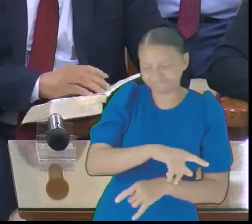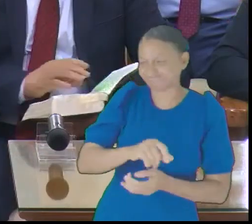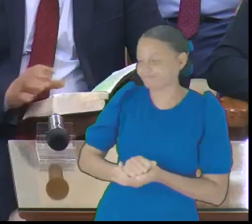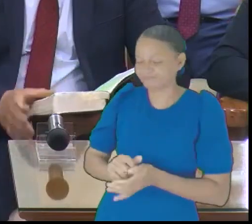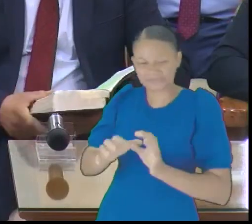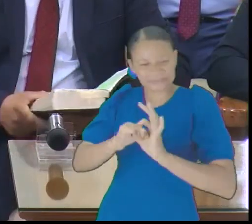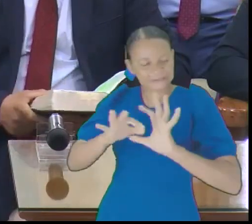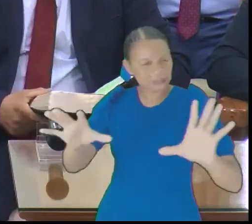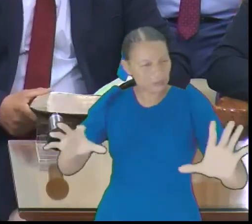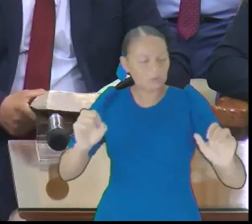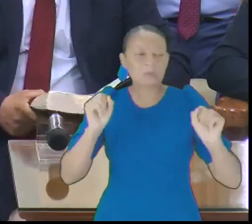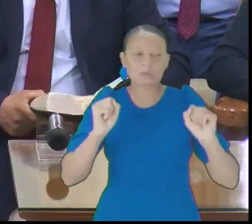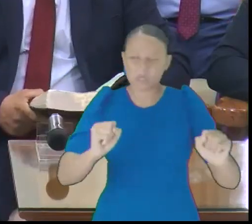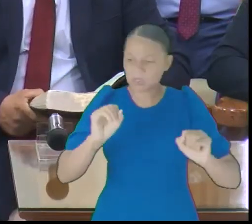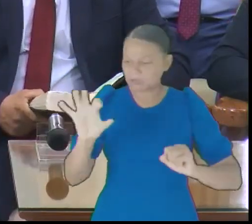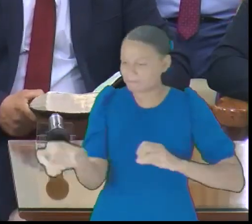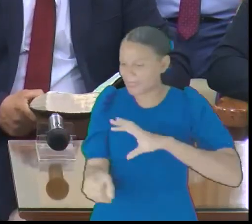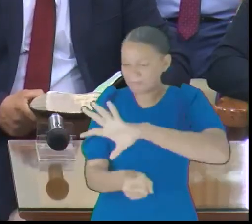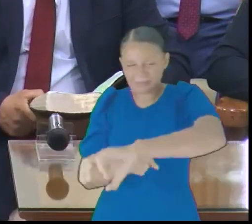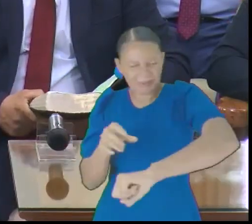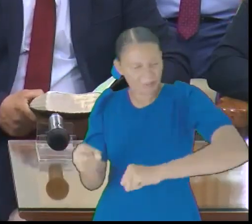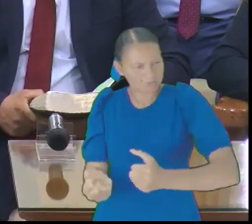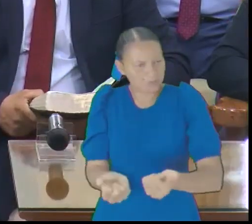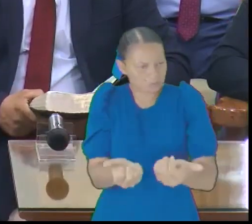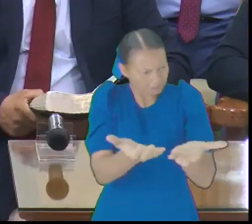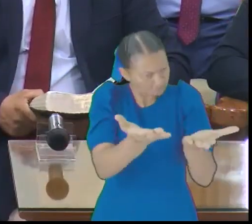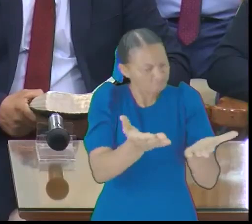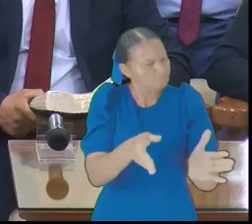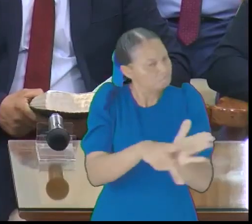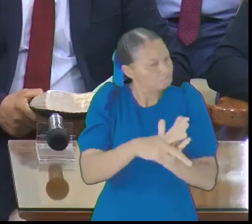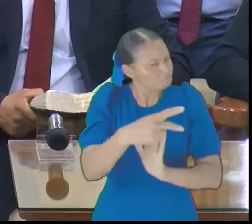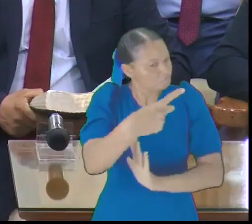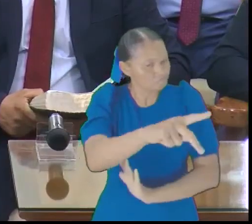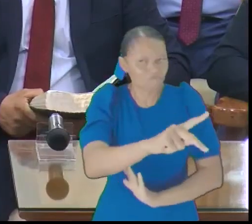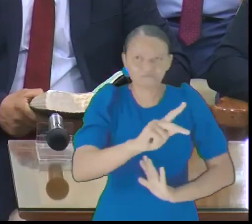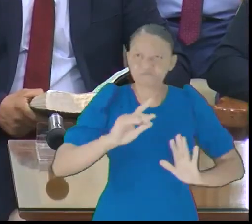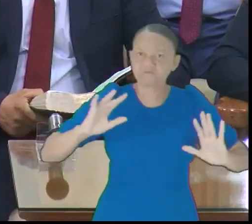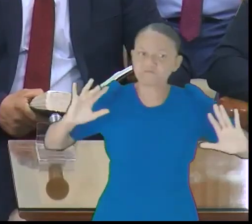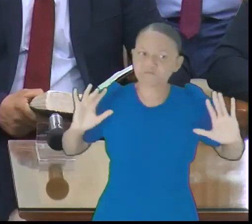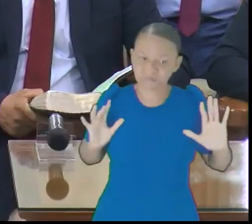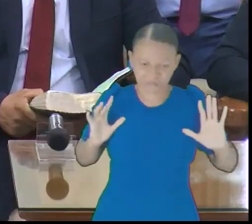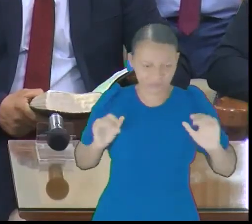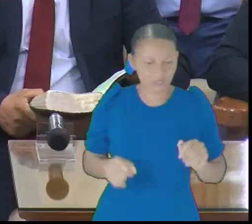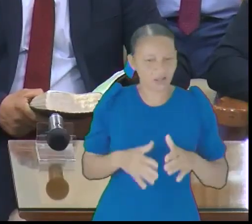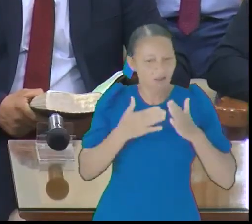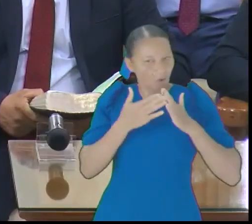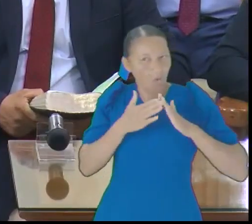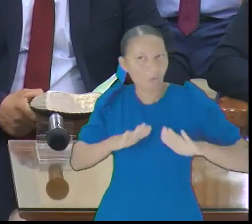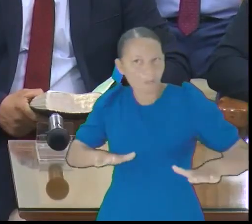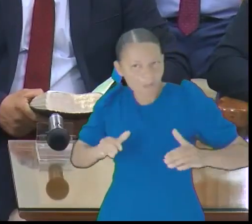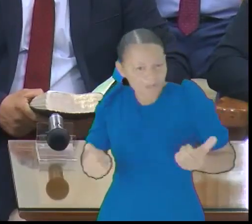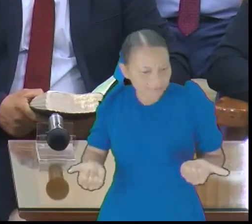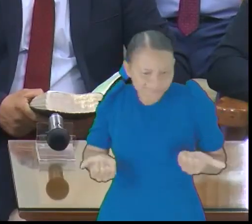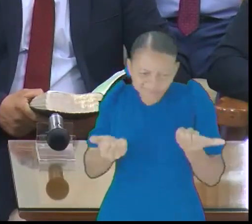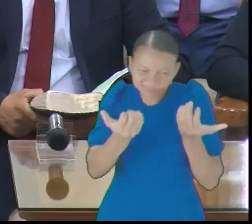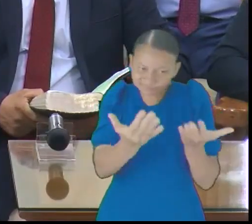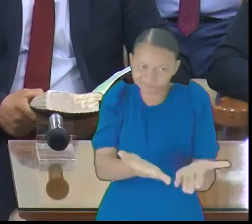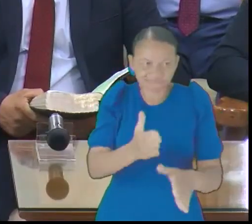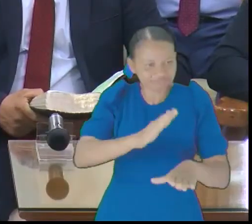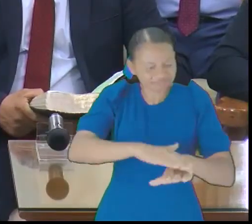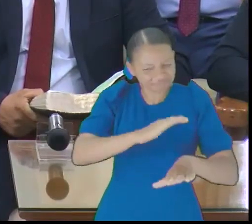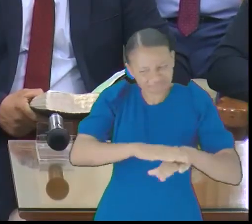sua disposição, é seu. Esta é a sua recompensa